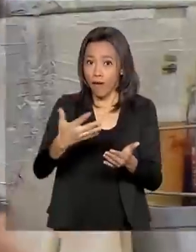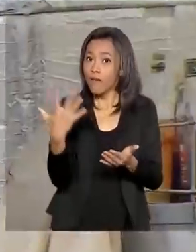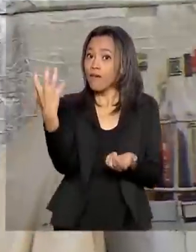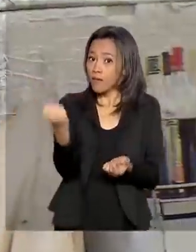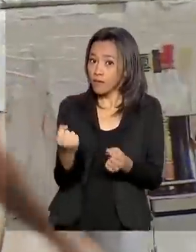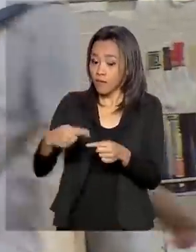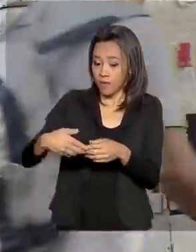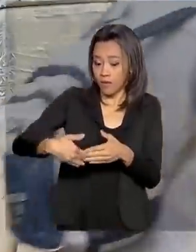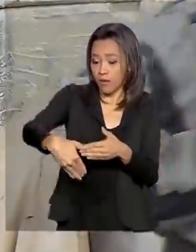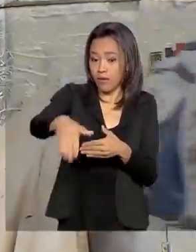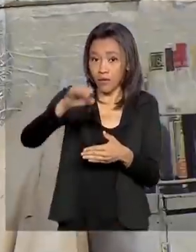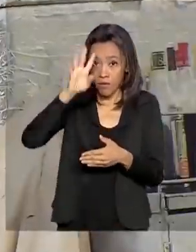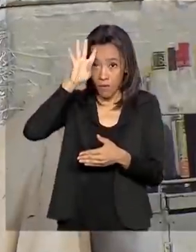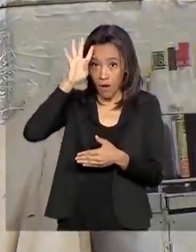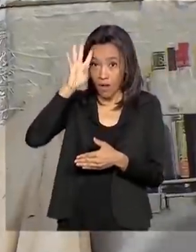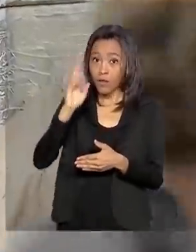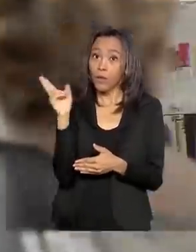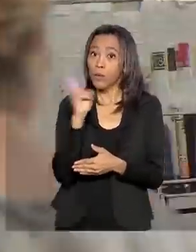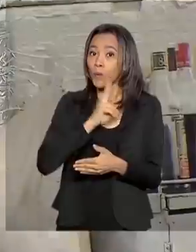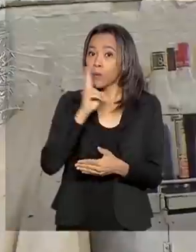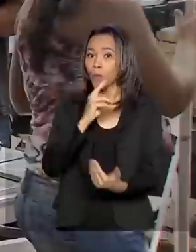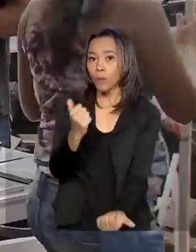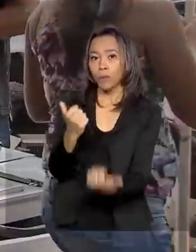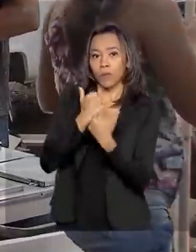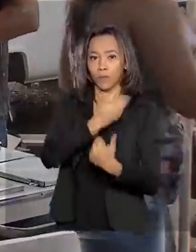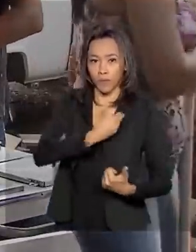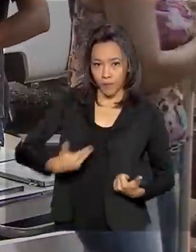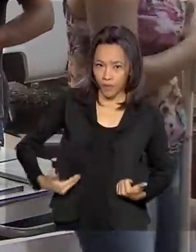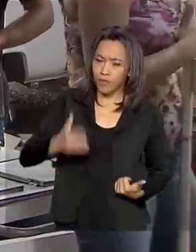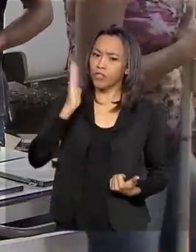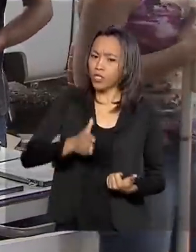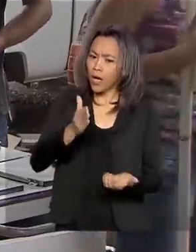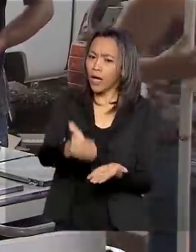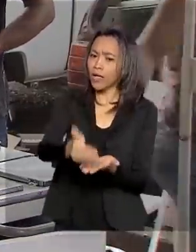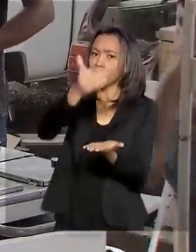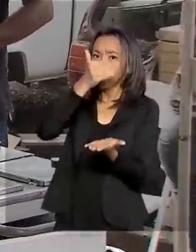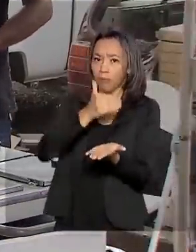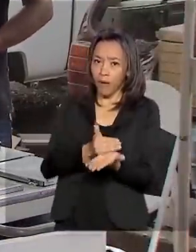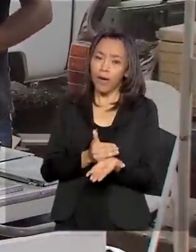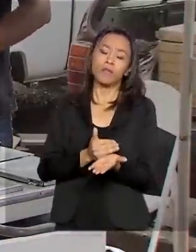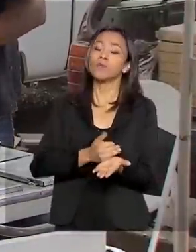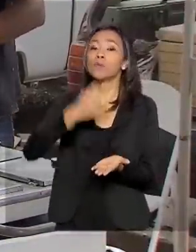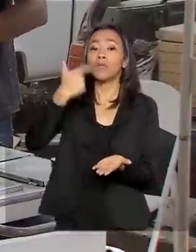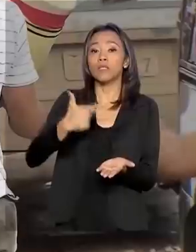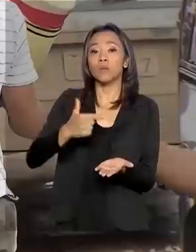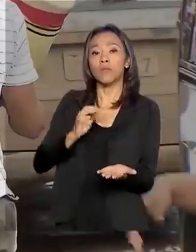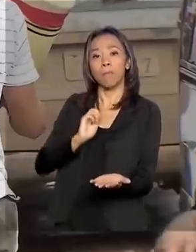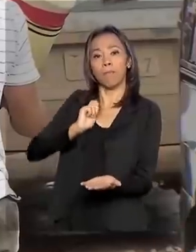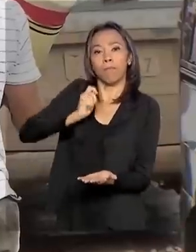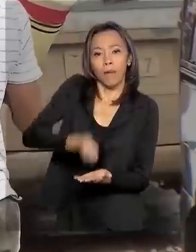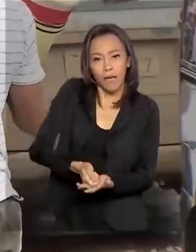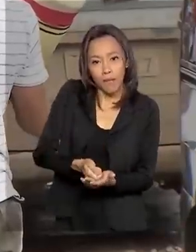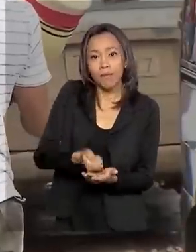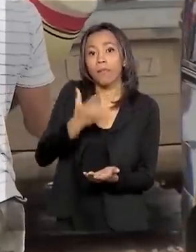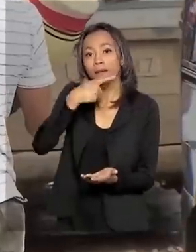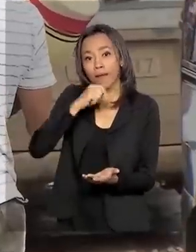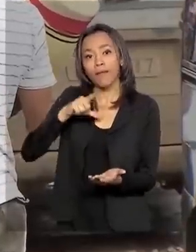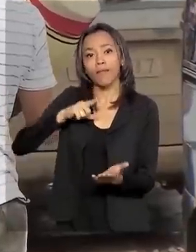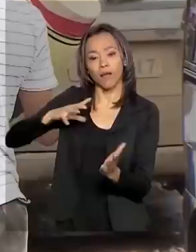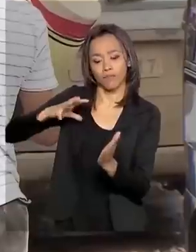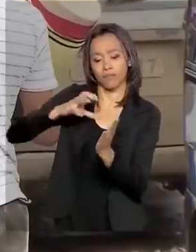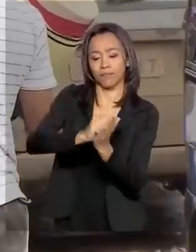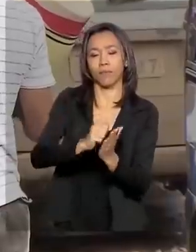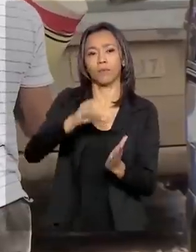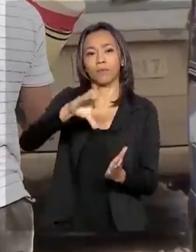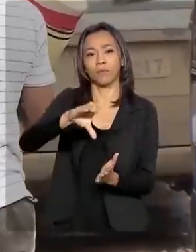auxílio emergencial. E foi antecipado o pagamento da parcela 2 para os beneficiários elegíveis do cadastro único